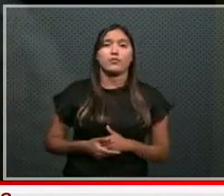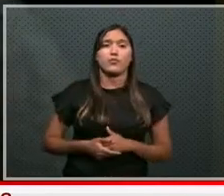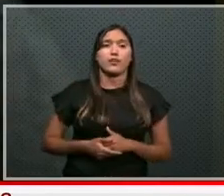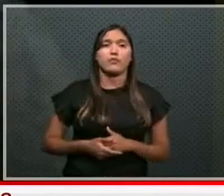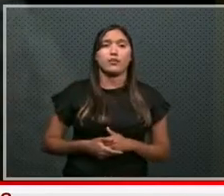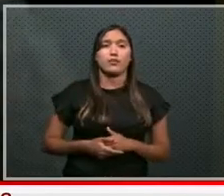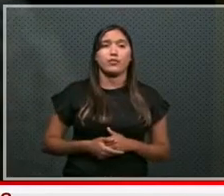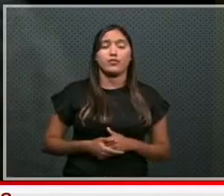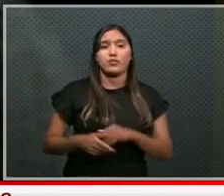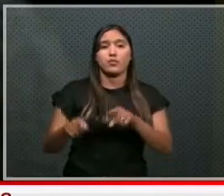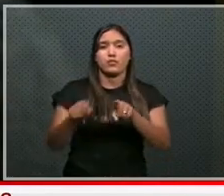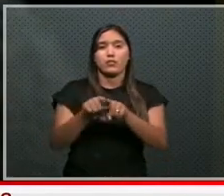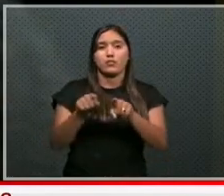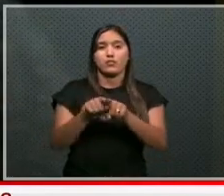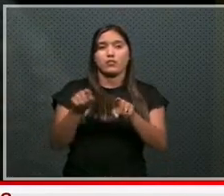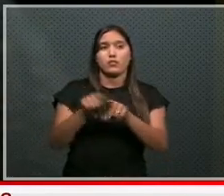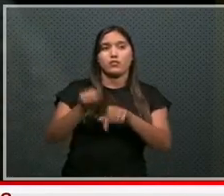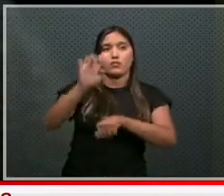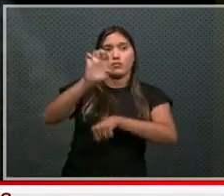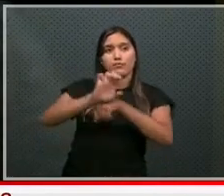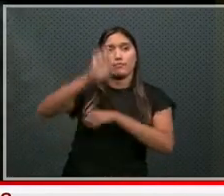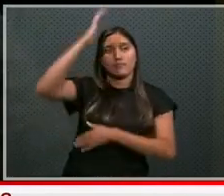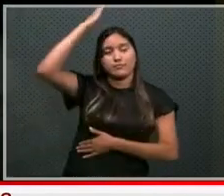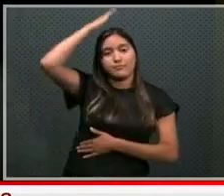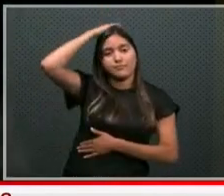do Estado do Pará